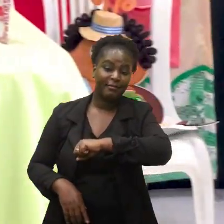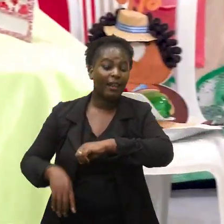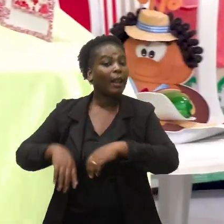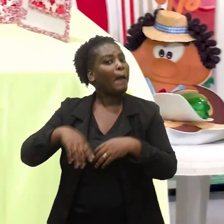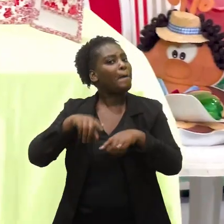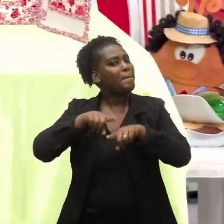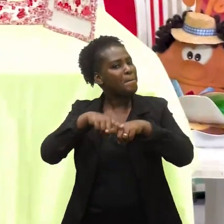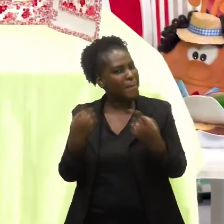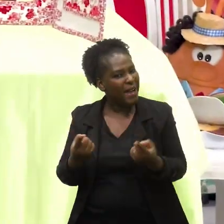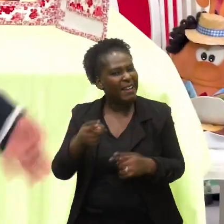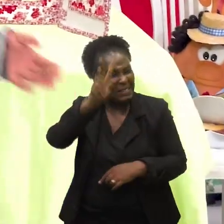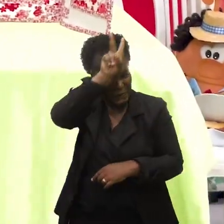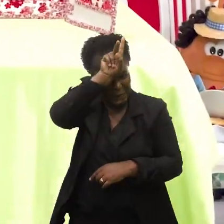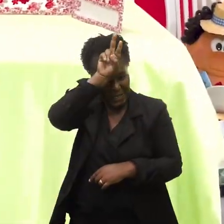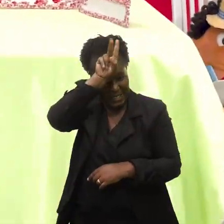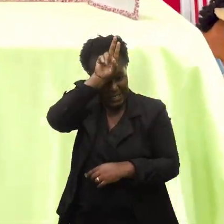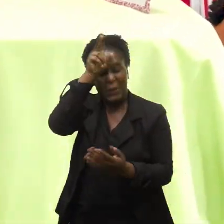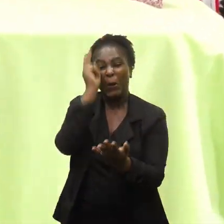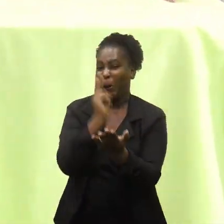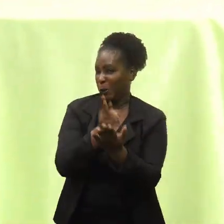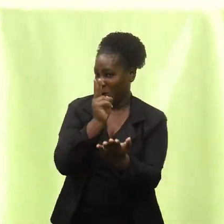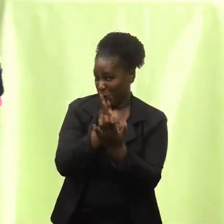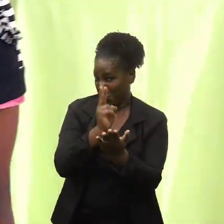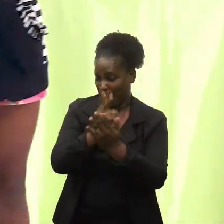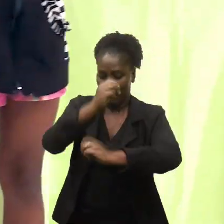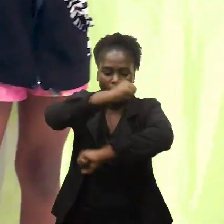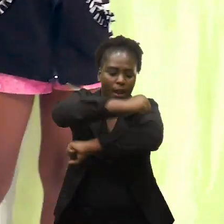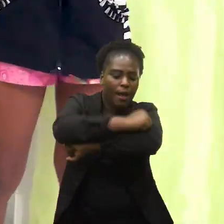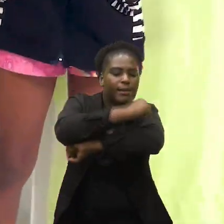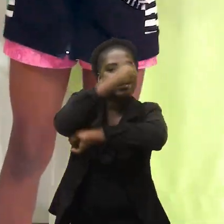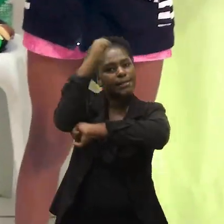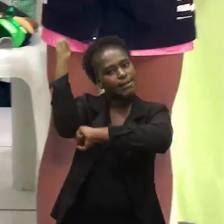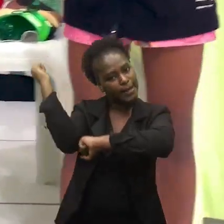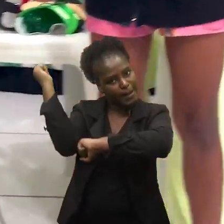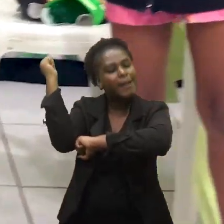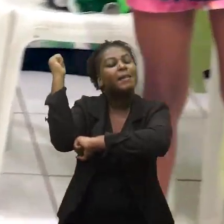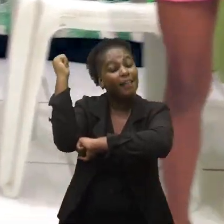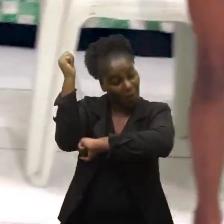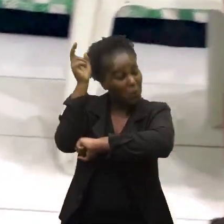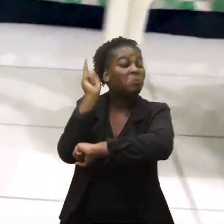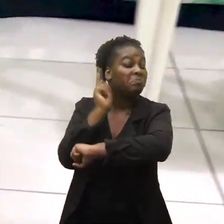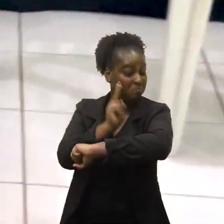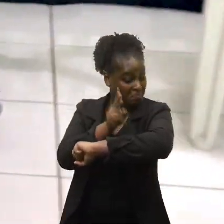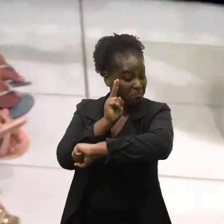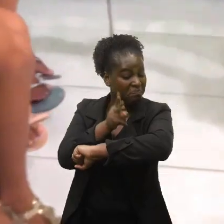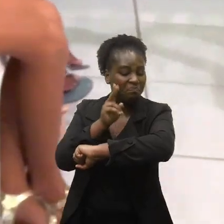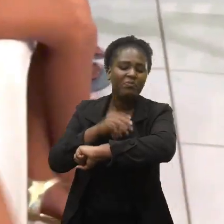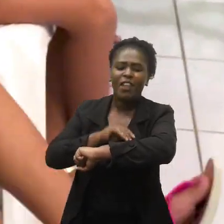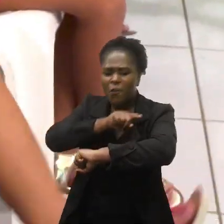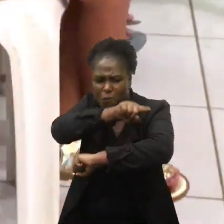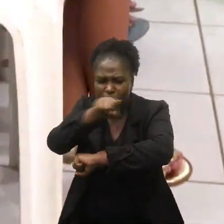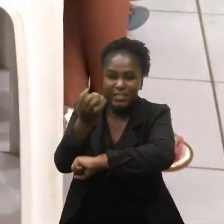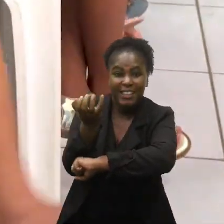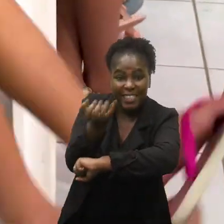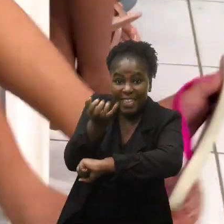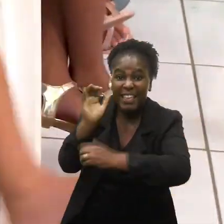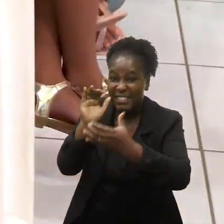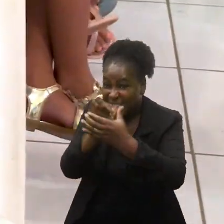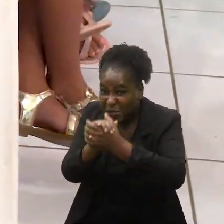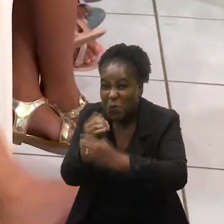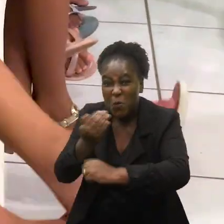disse: quem quer casar com a dona baratinha, que tem fita no cabelo